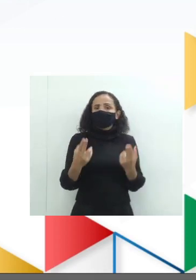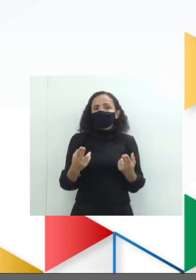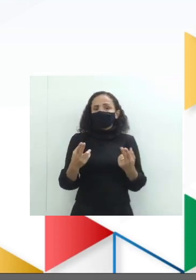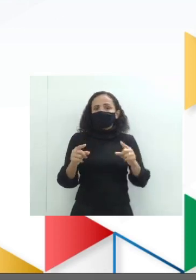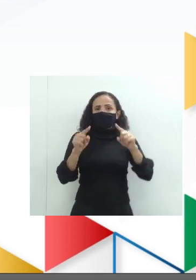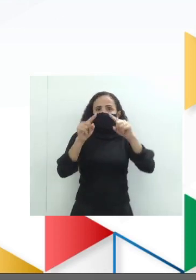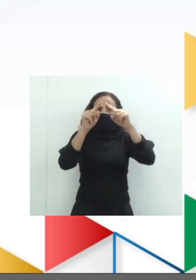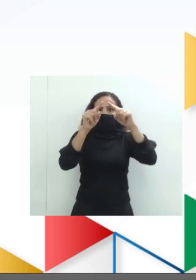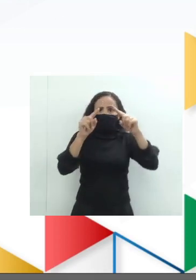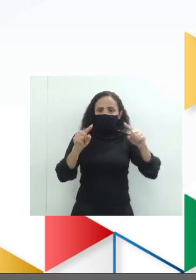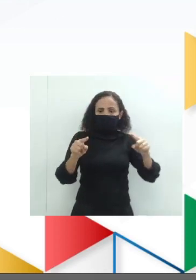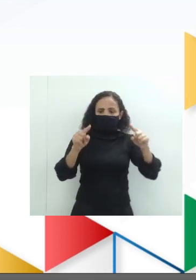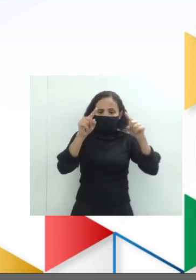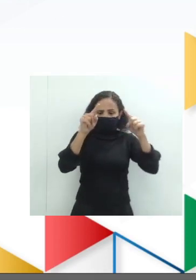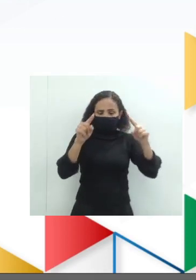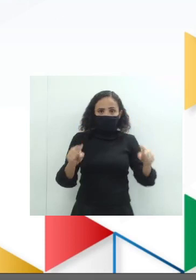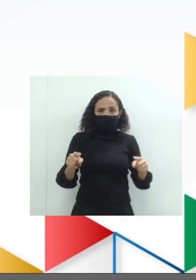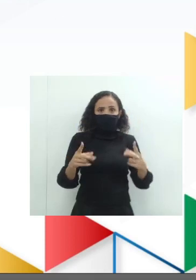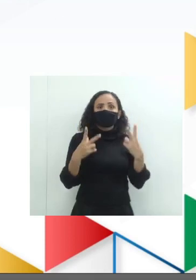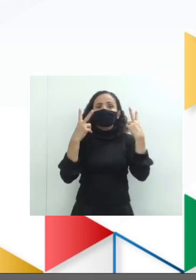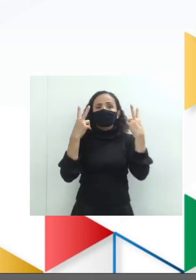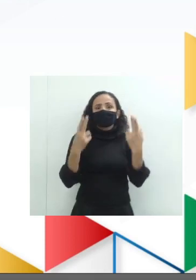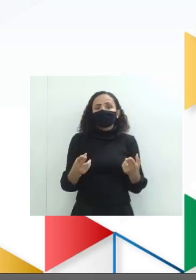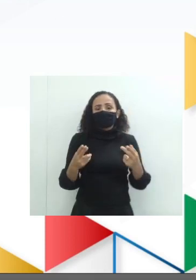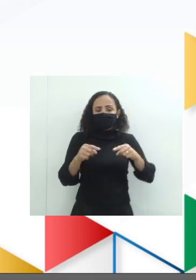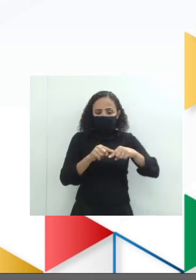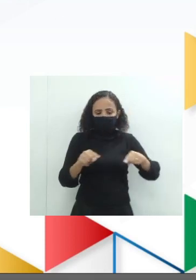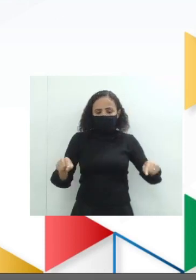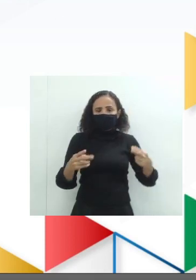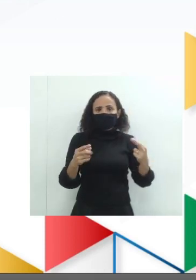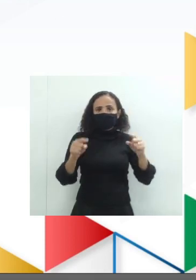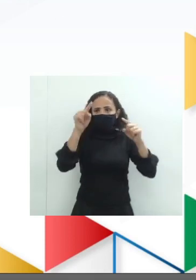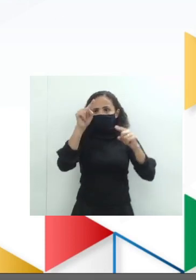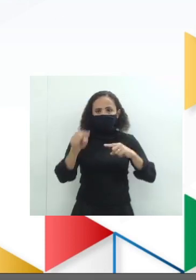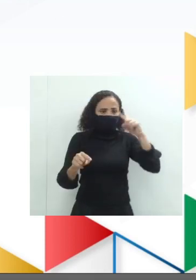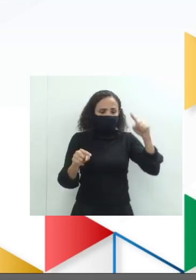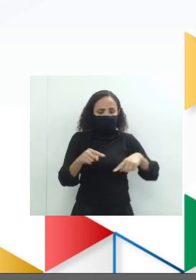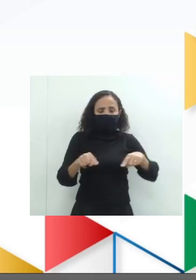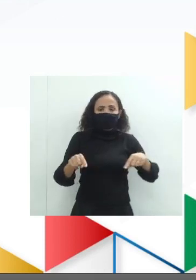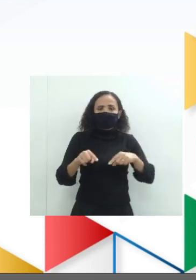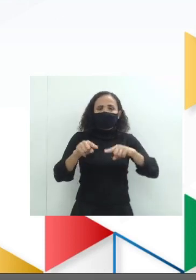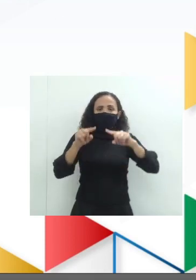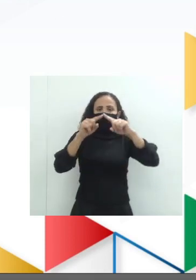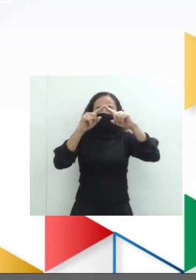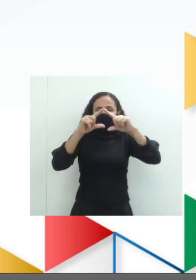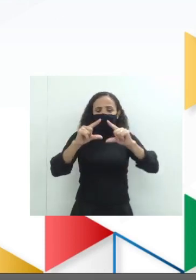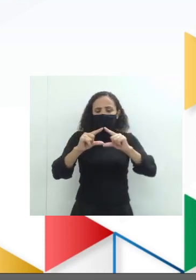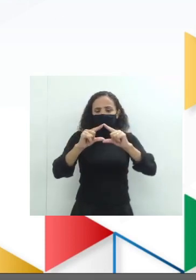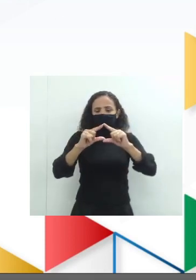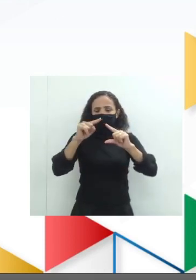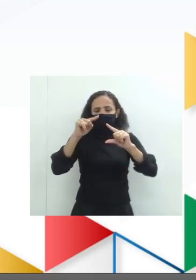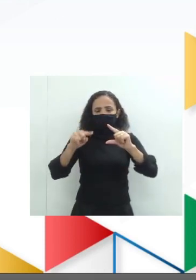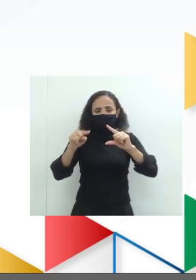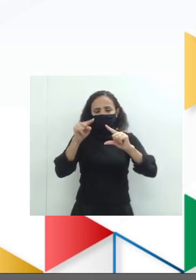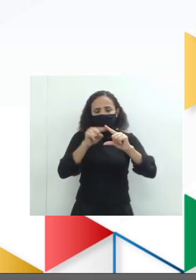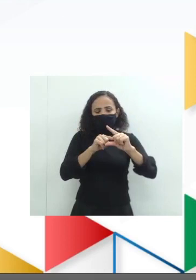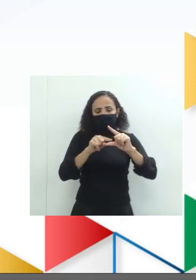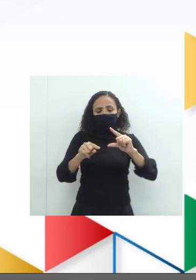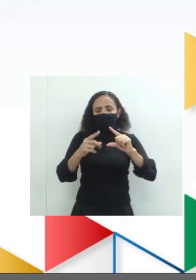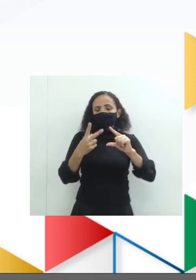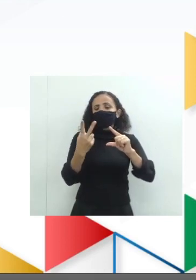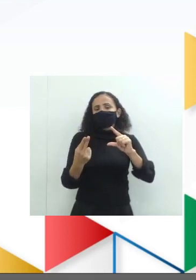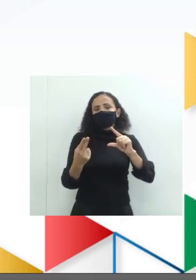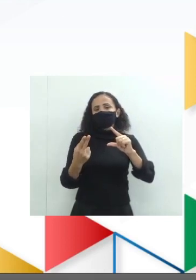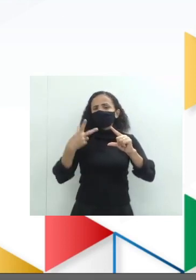equiláteros é 3 lados iguais, ok? E o item C só pode ser o escaleno por ter